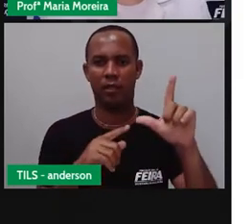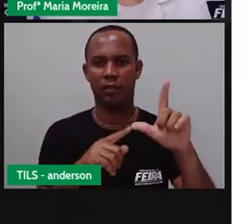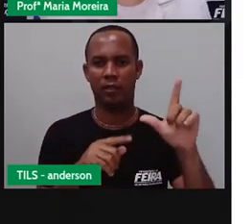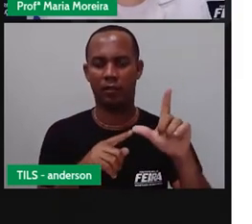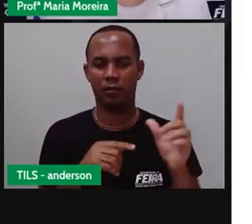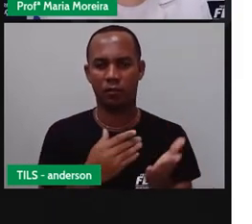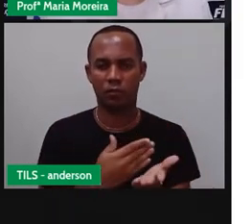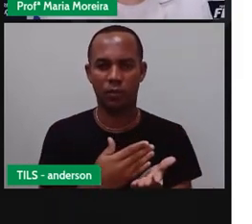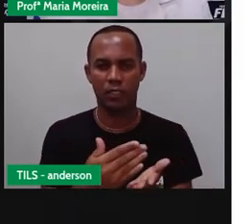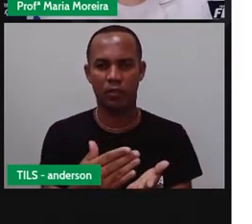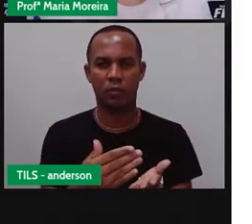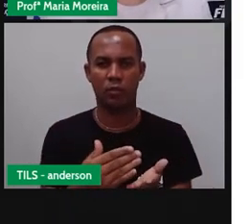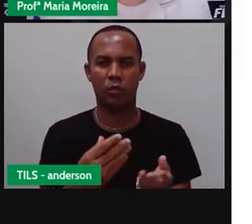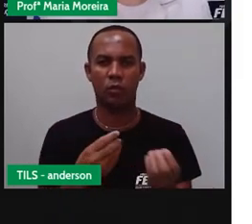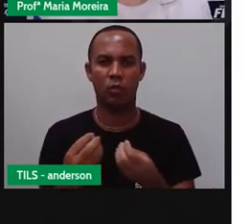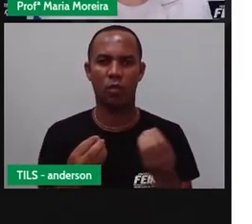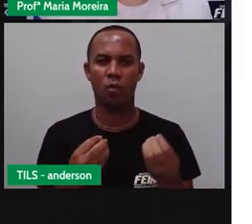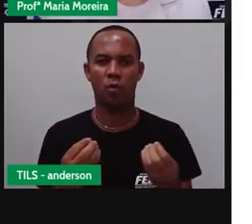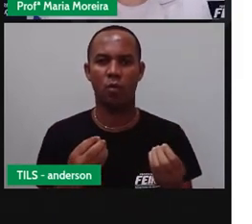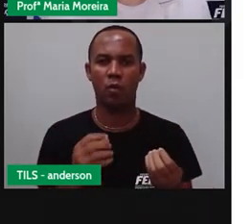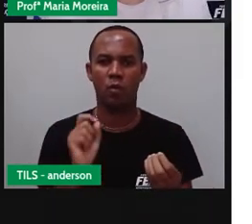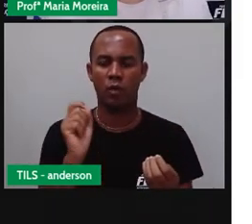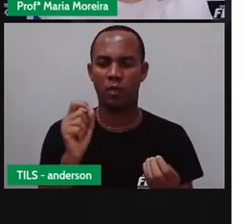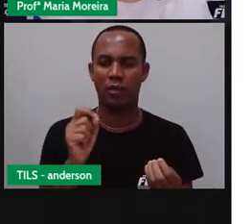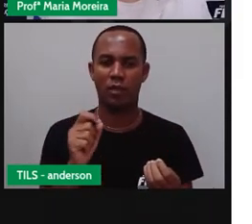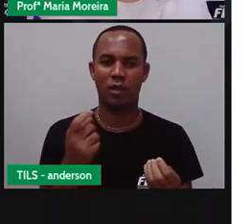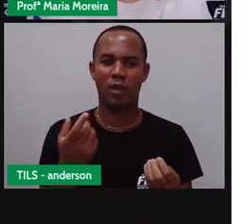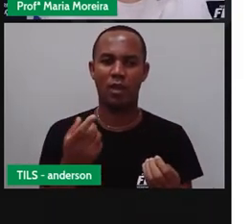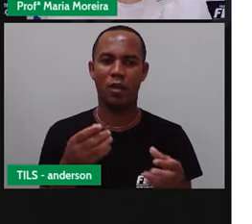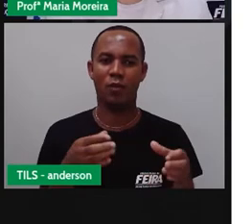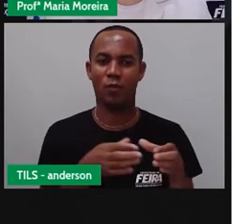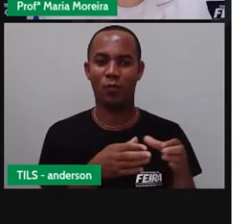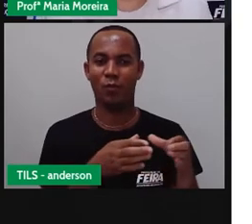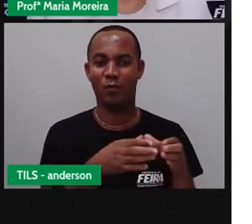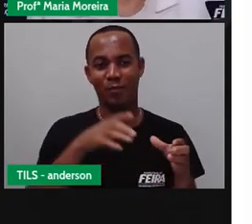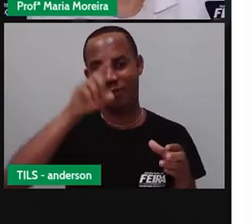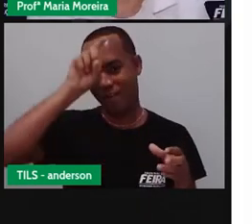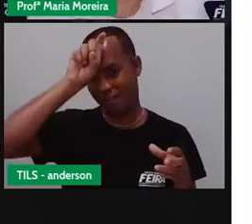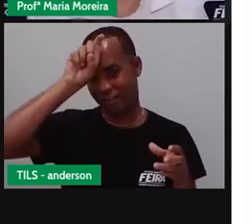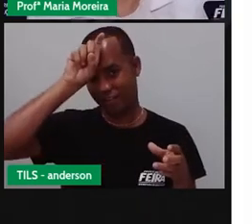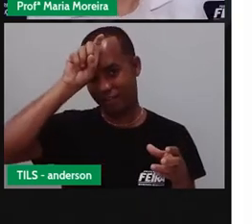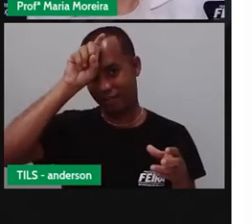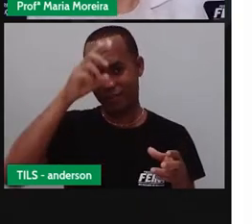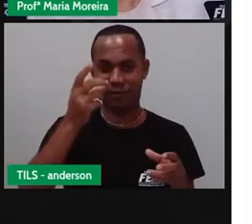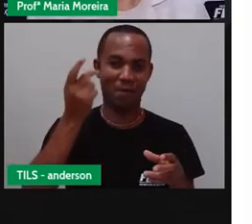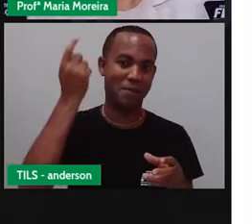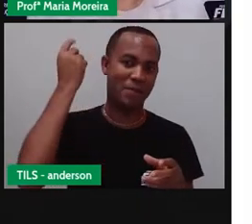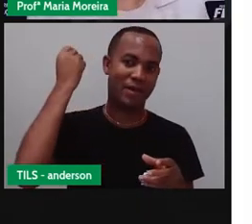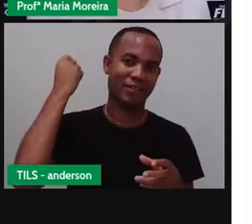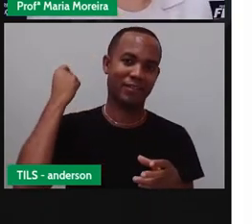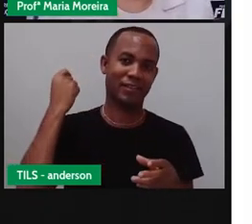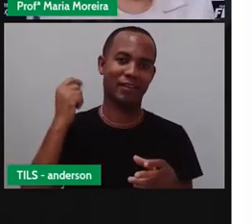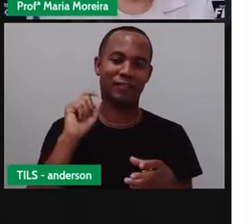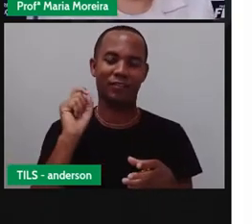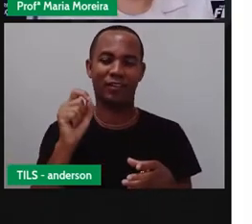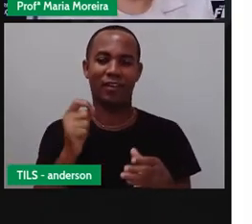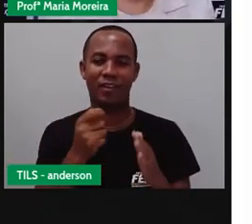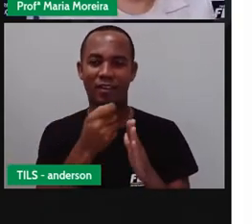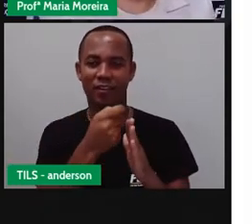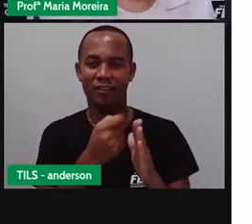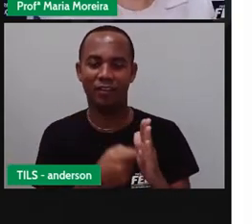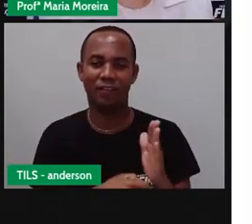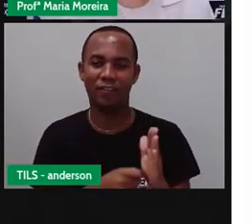inicialmente né de um hieróglifo egípcio olha ele Anderson e aí os